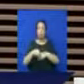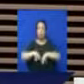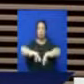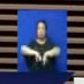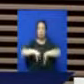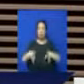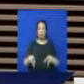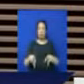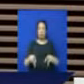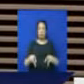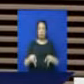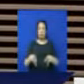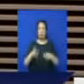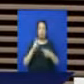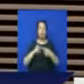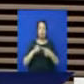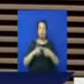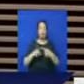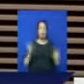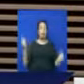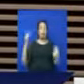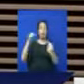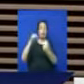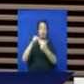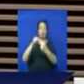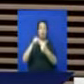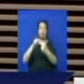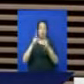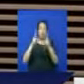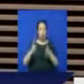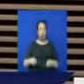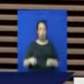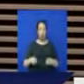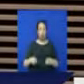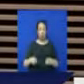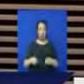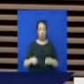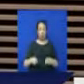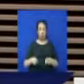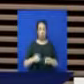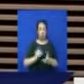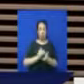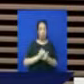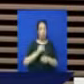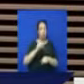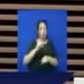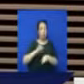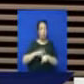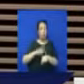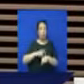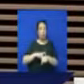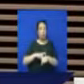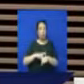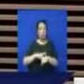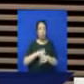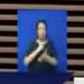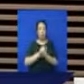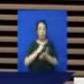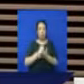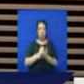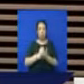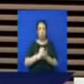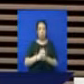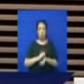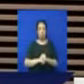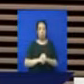porque eu tenho certeza que Vossa Excelência também, desde o primeiro momento que protocolou nesta casa, tinha a ideia de ser. Então, quero dividir